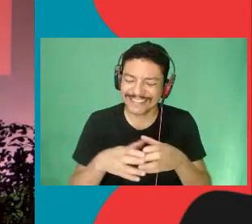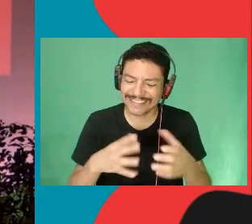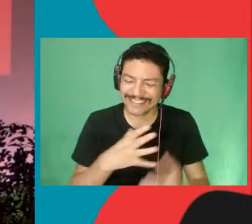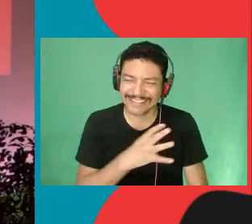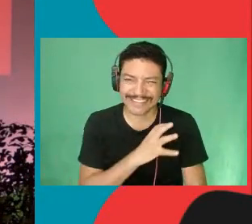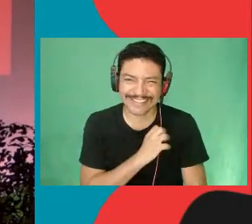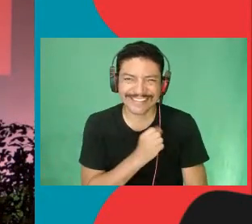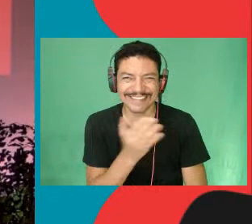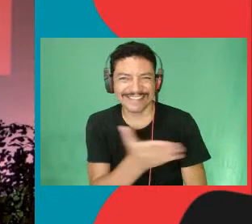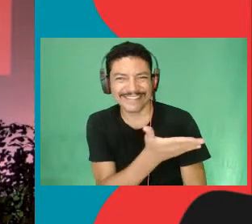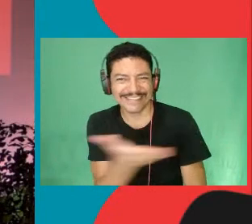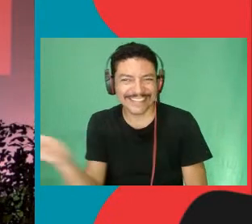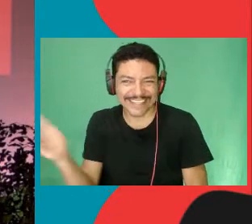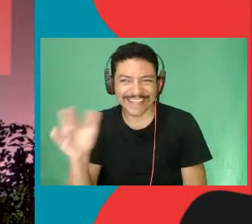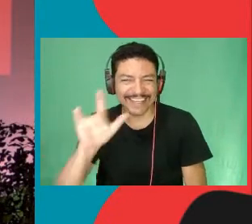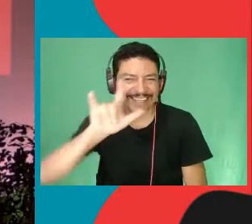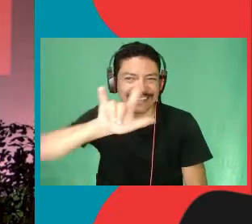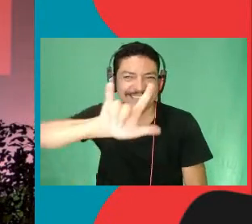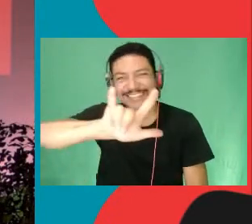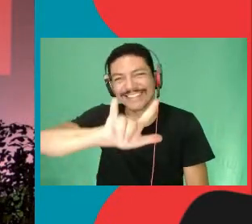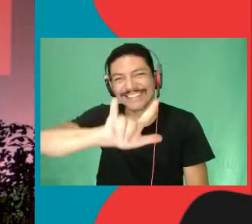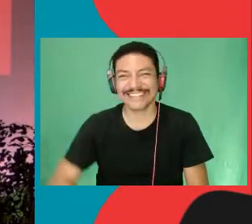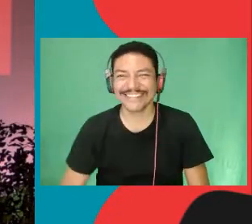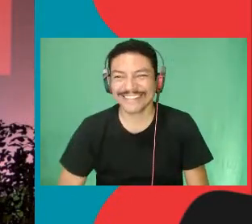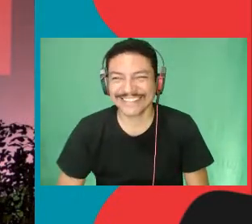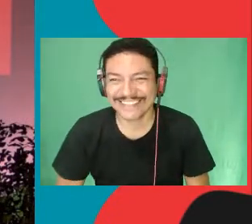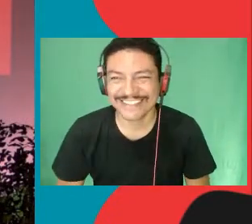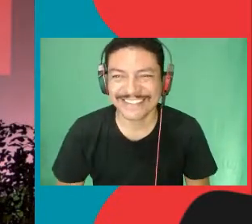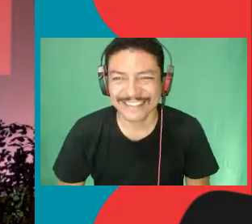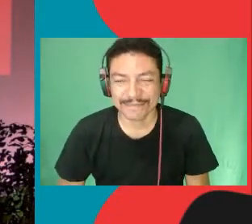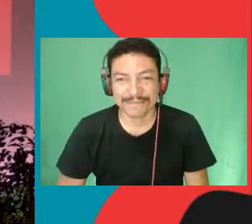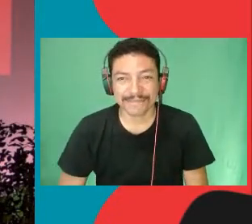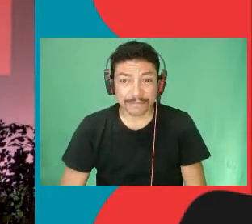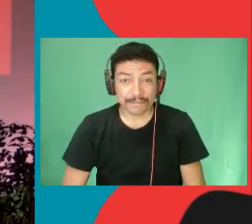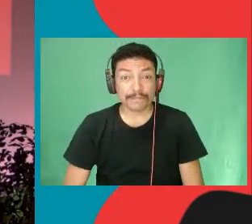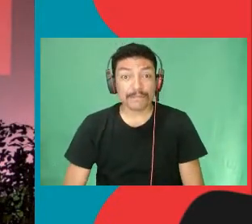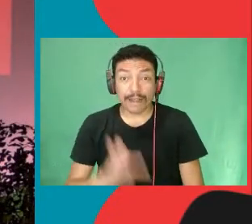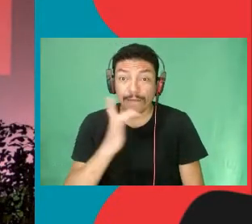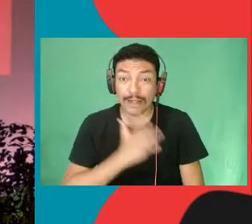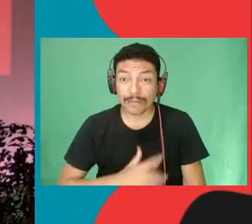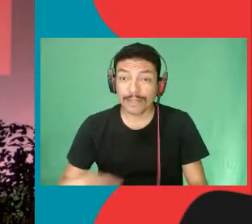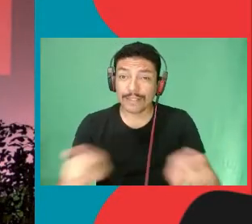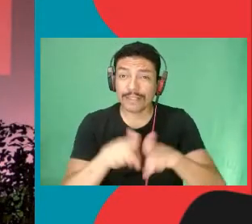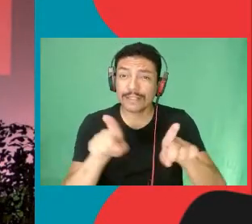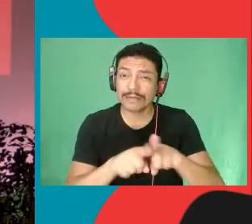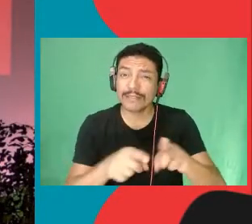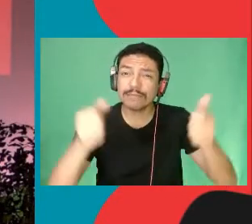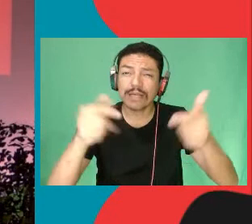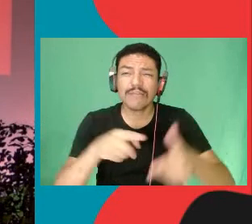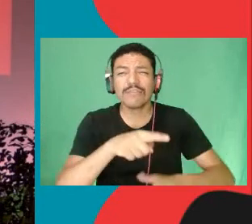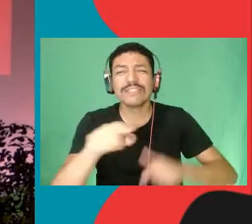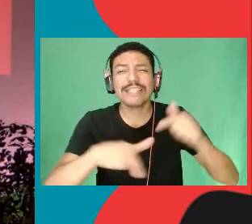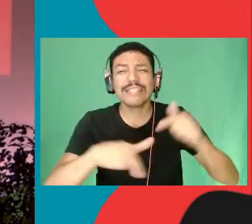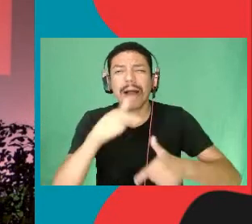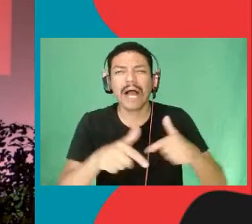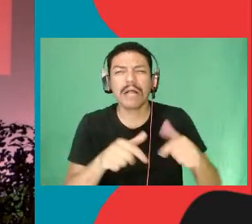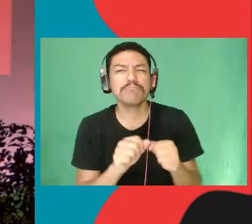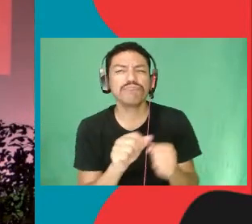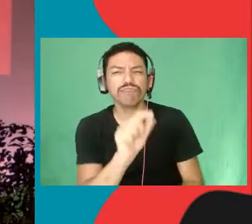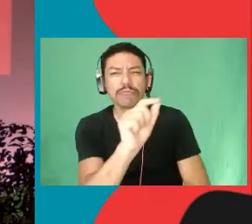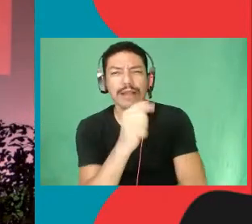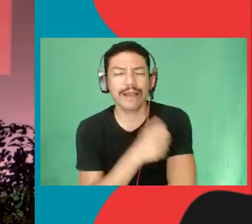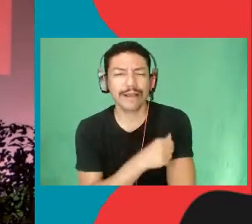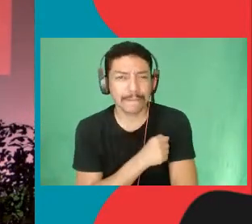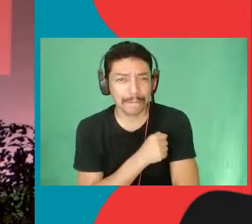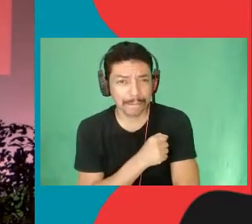Um beijo para vocês, gente, eu amo vocês. Isso aí, e vale trazer também no que vocês atuam, né, Val? Fala